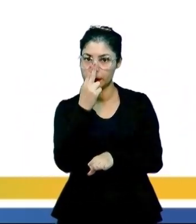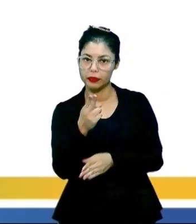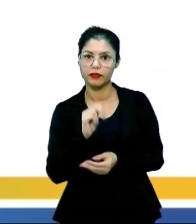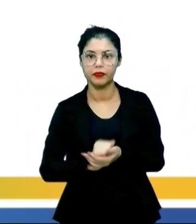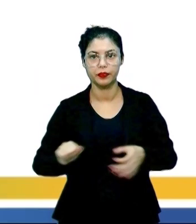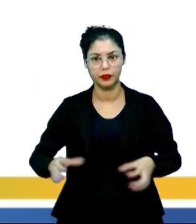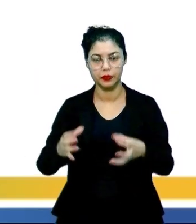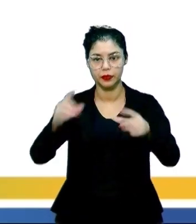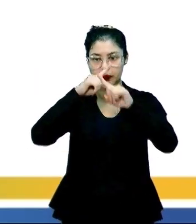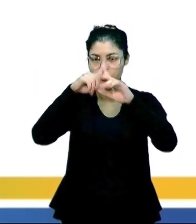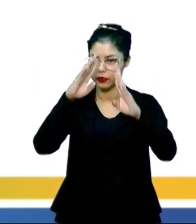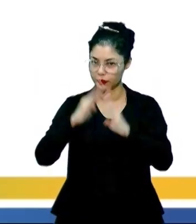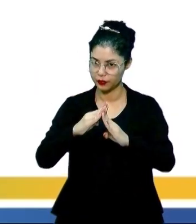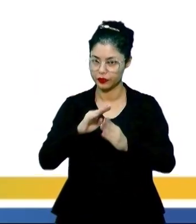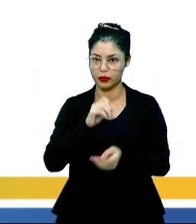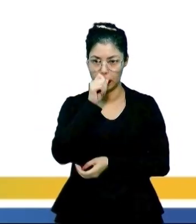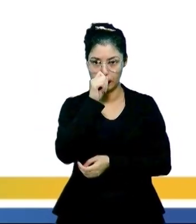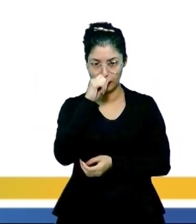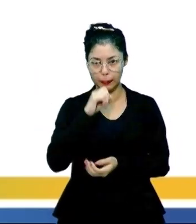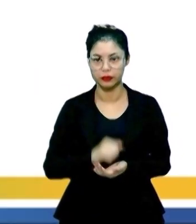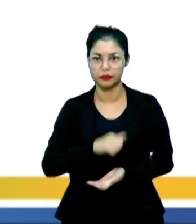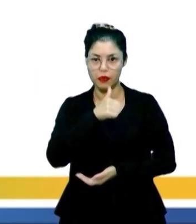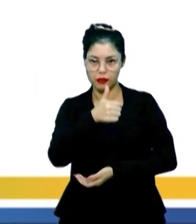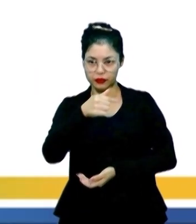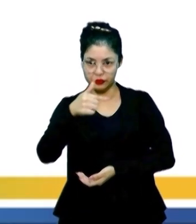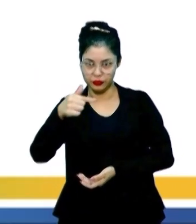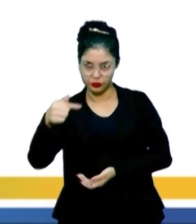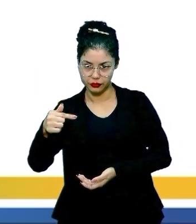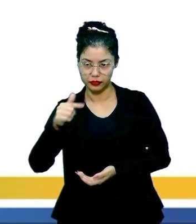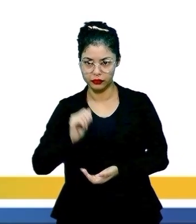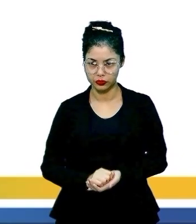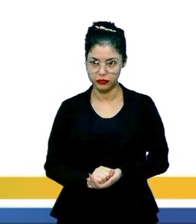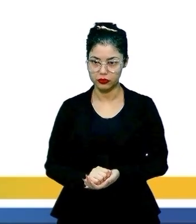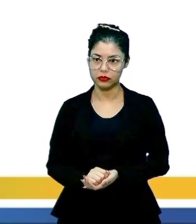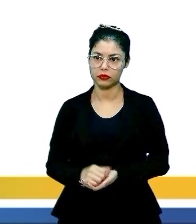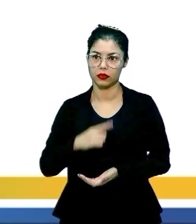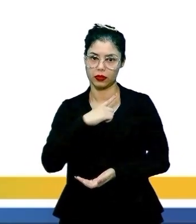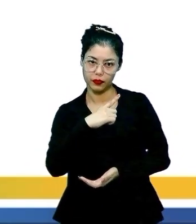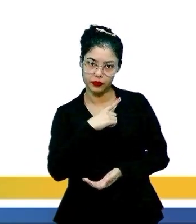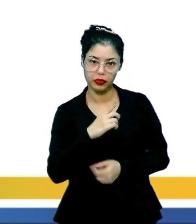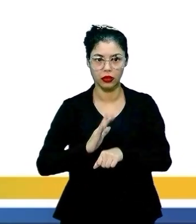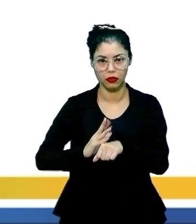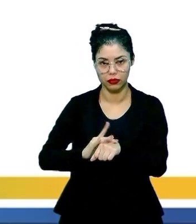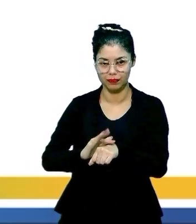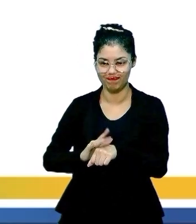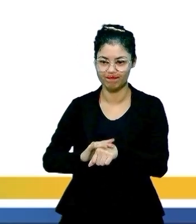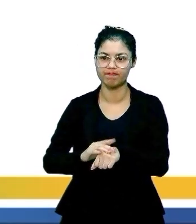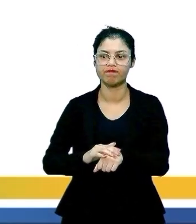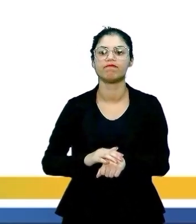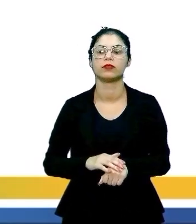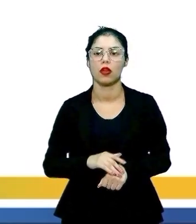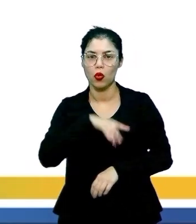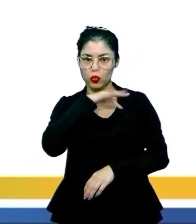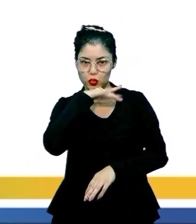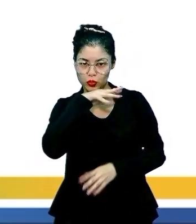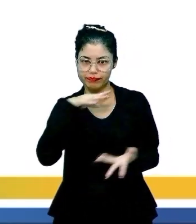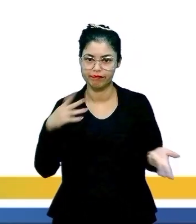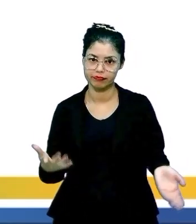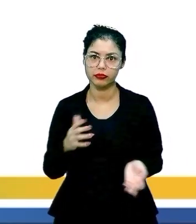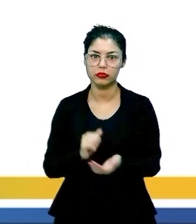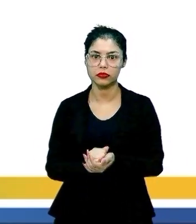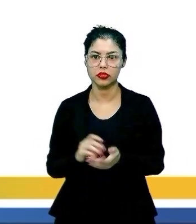pareceres sobre obras arquitetônicas de igrejas. Em 1777, é diagnosticado com uma doença grave